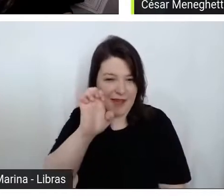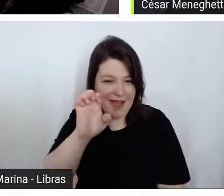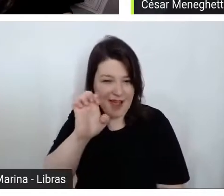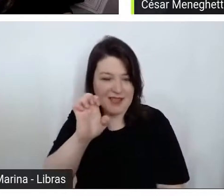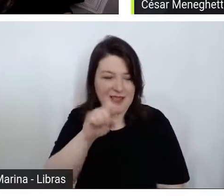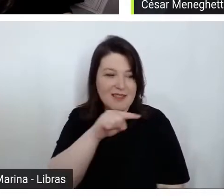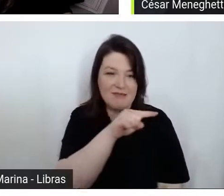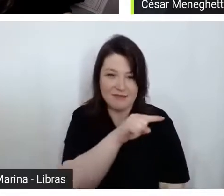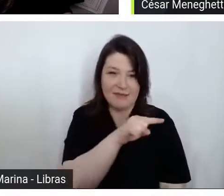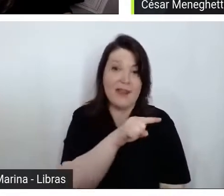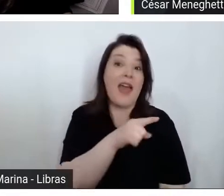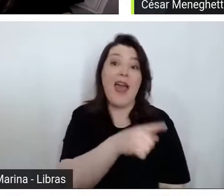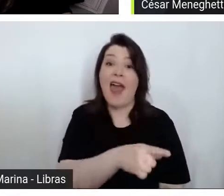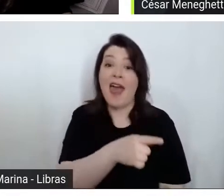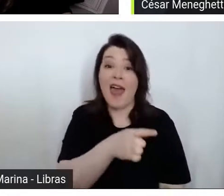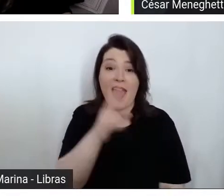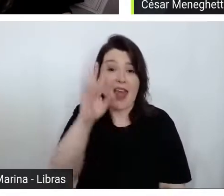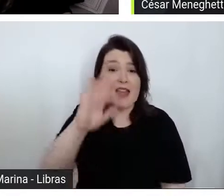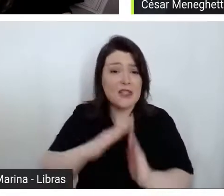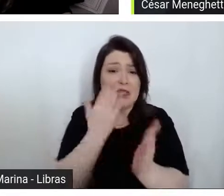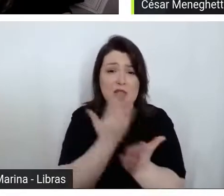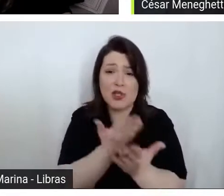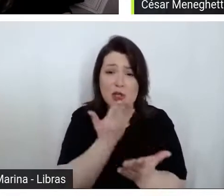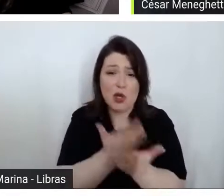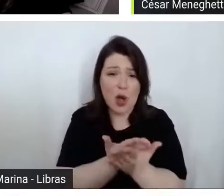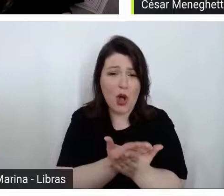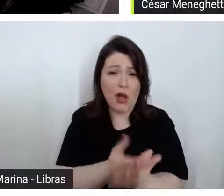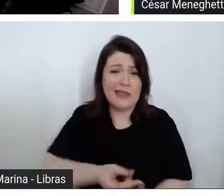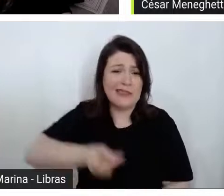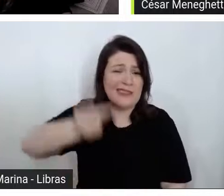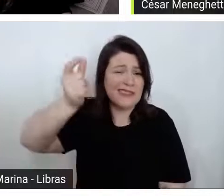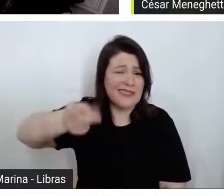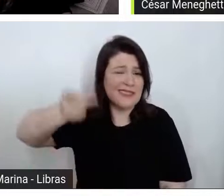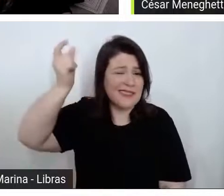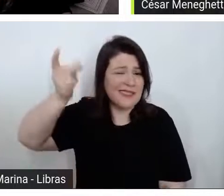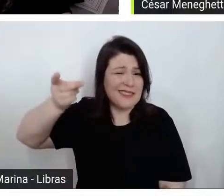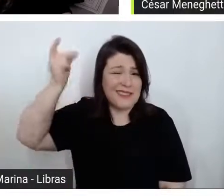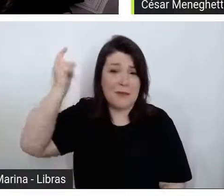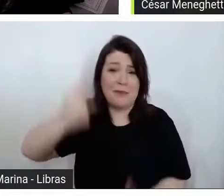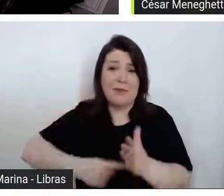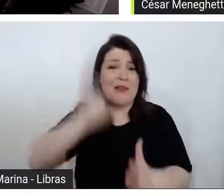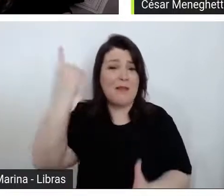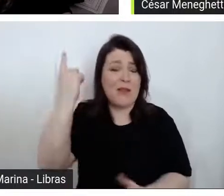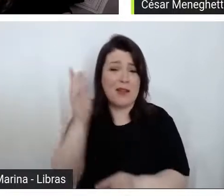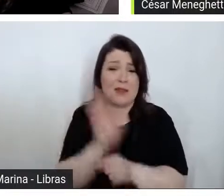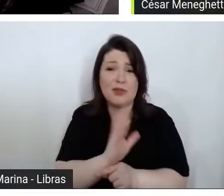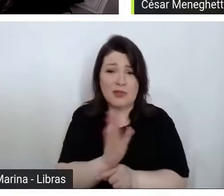antiga do mundo de cinema, que é na frente de Cinecittà, que foi construída na época